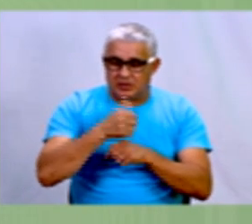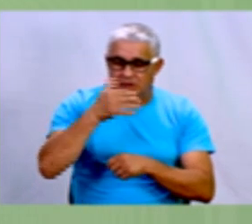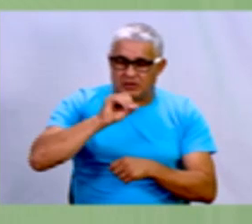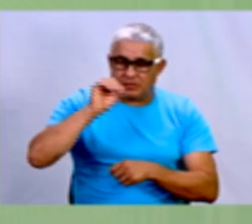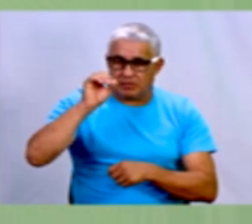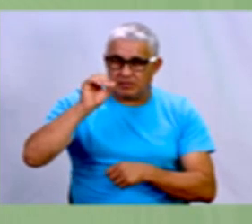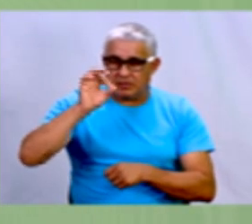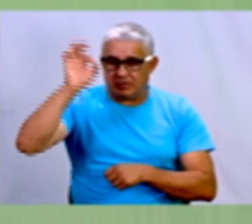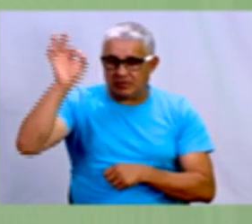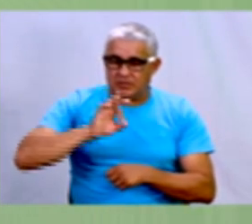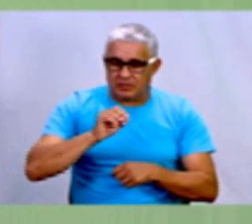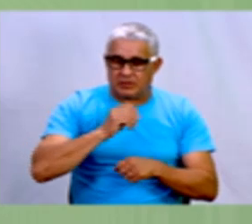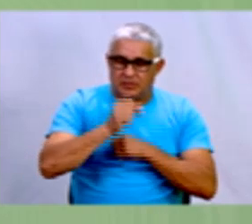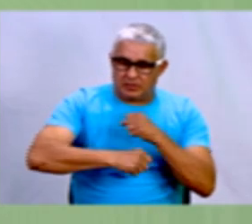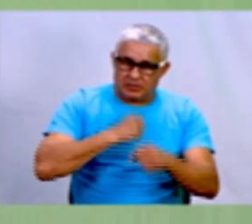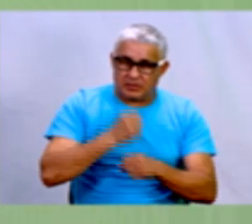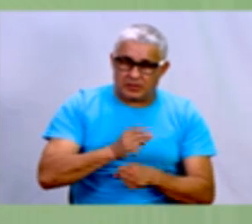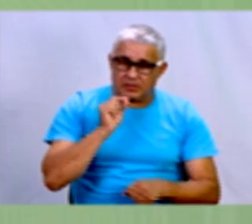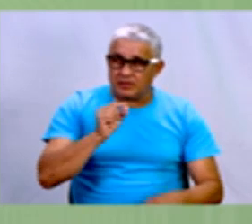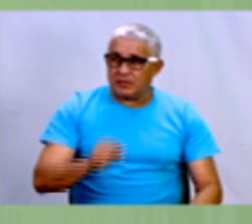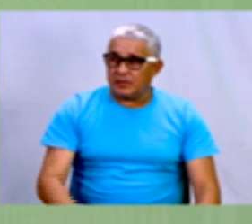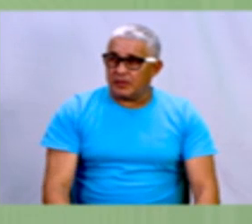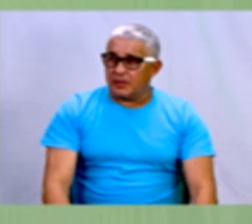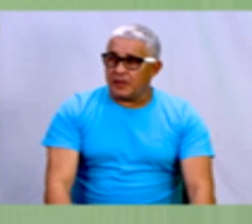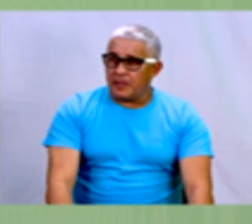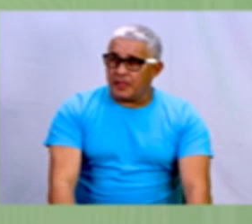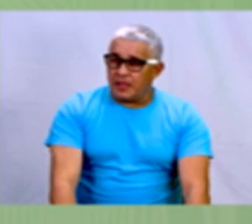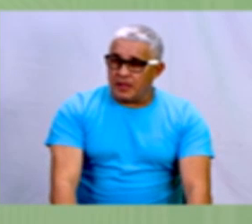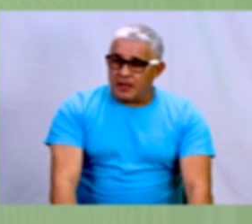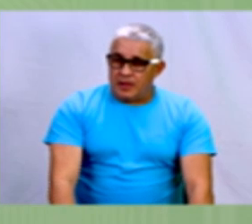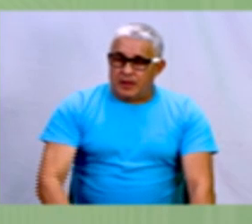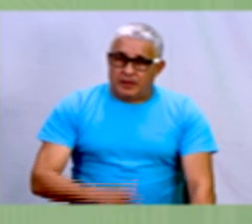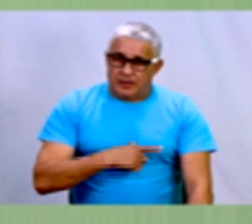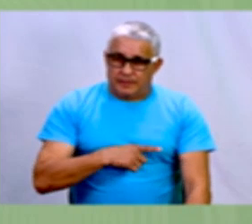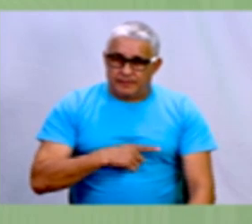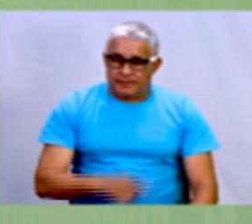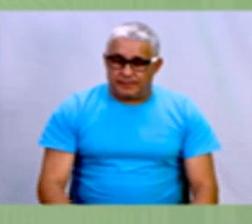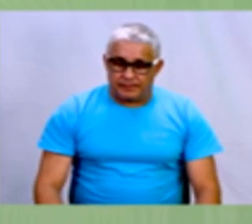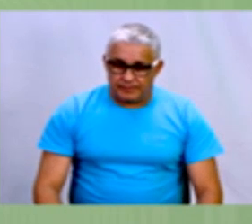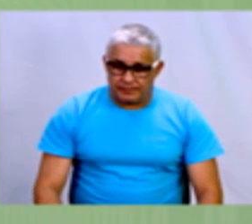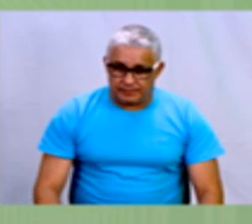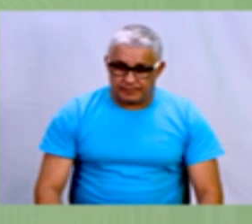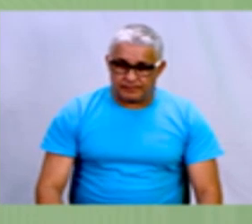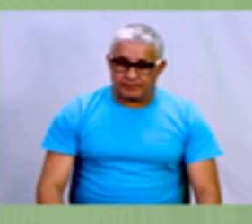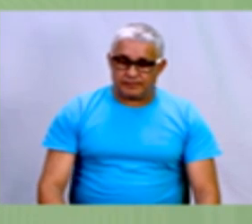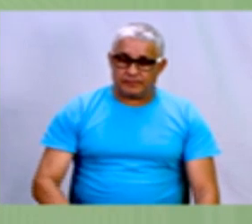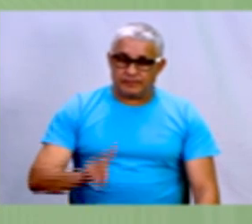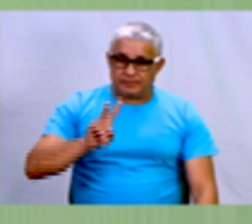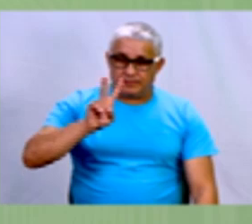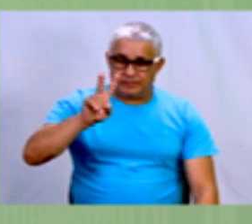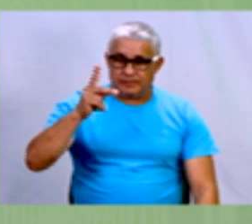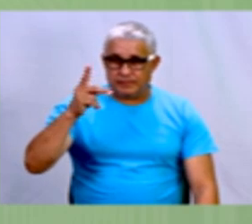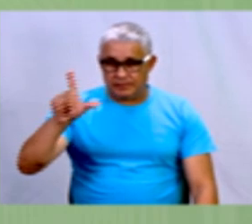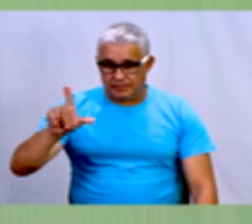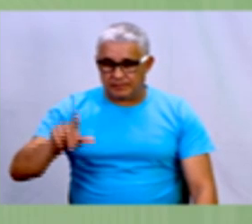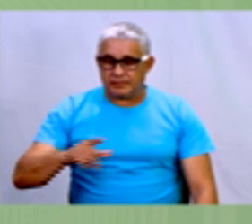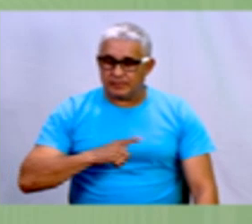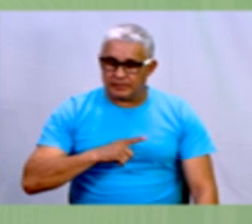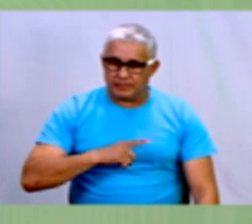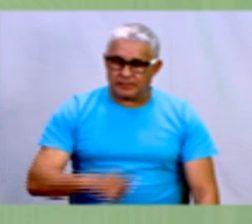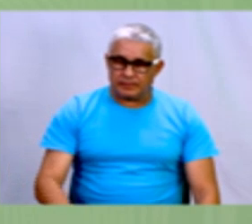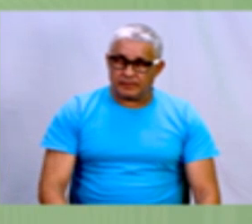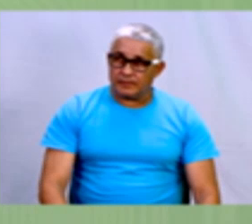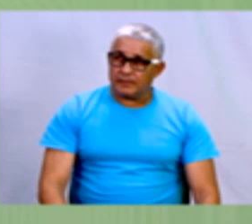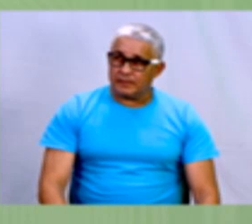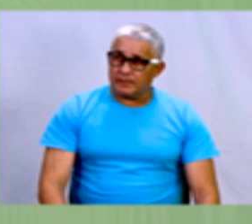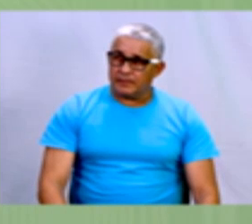seria o seguinte, tá? Aqui a gente tem, ó, valor presente líquido, a gente tem...